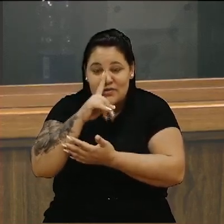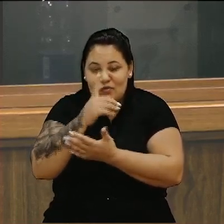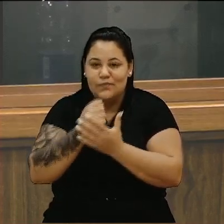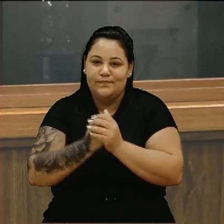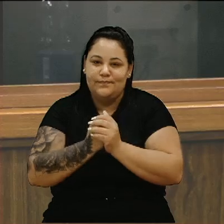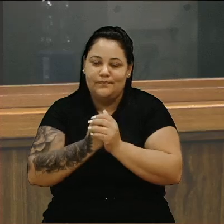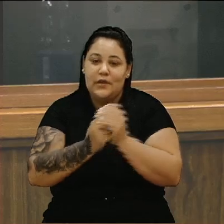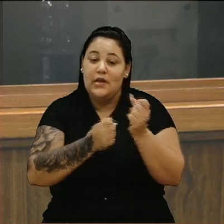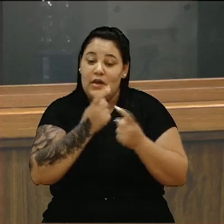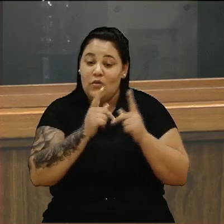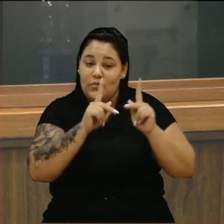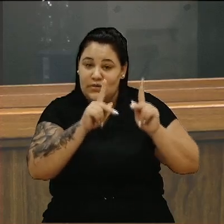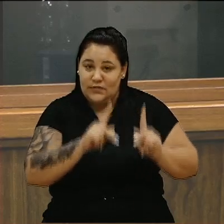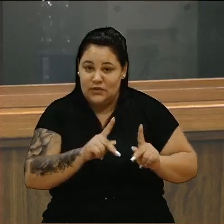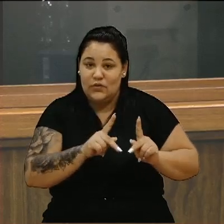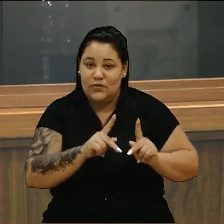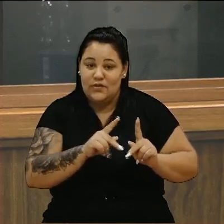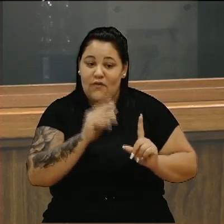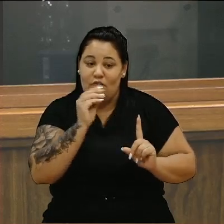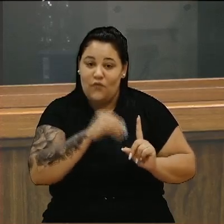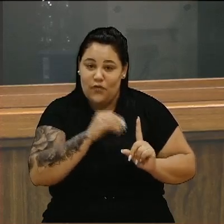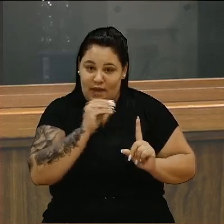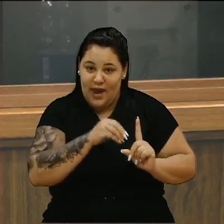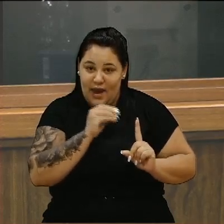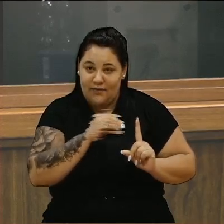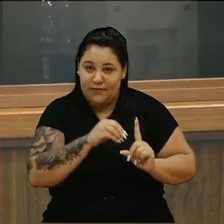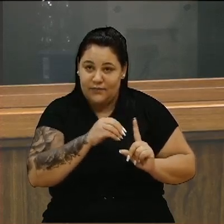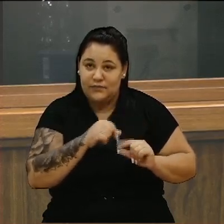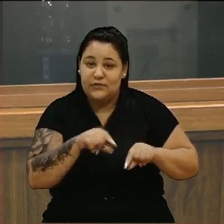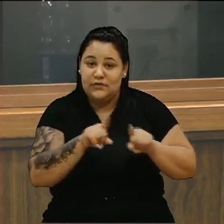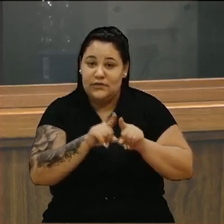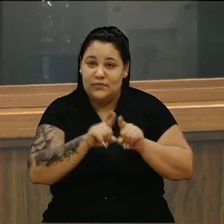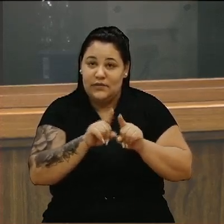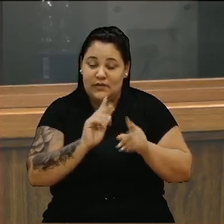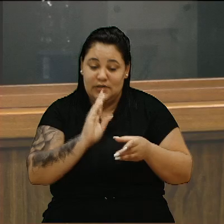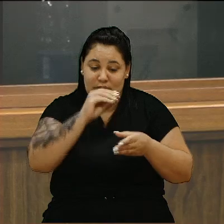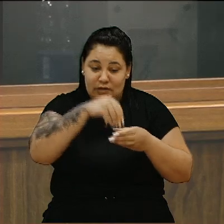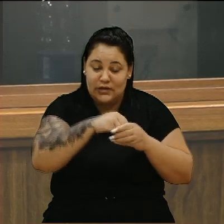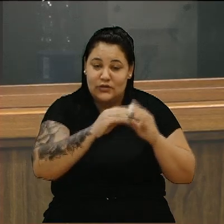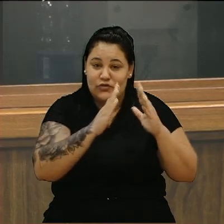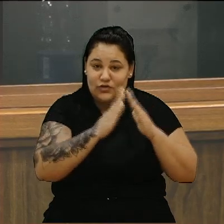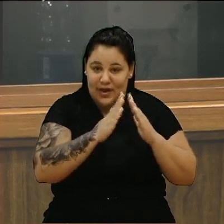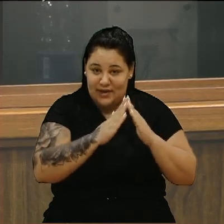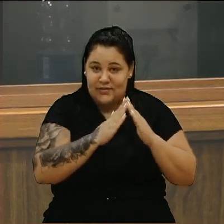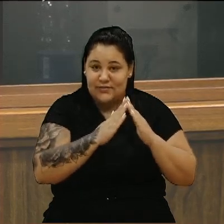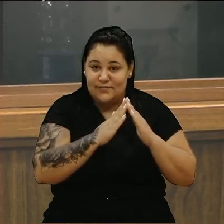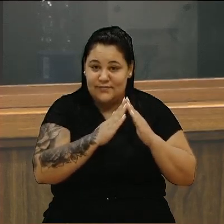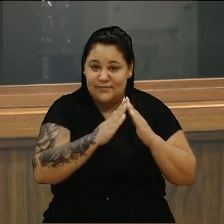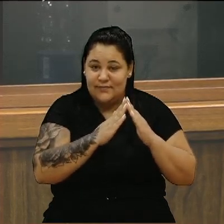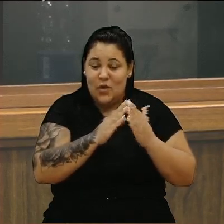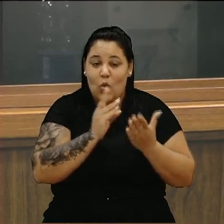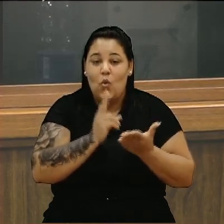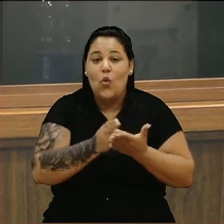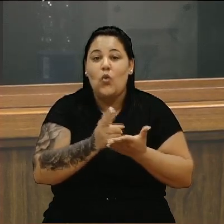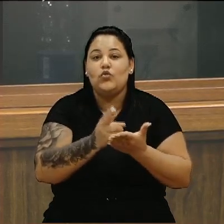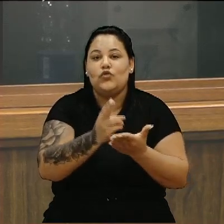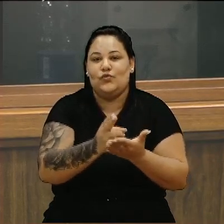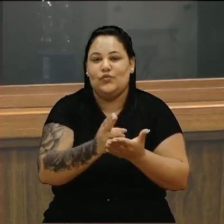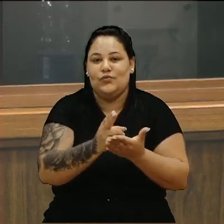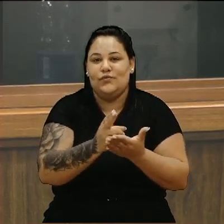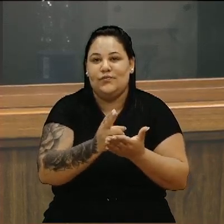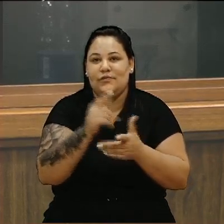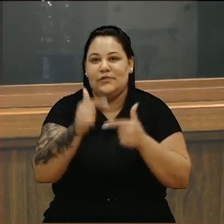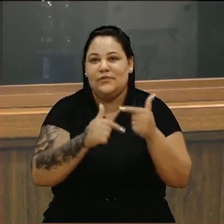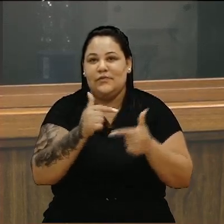aquelas pessoas mais vulneráveis, na sua residência mais vulneráveis, continuam desse